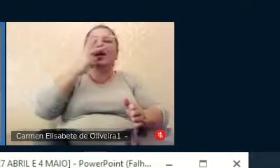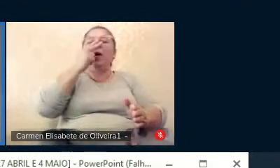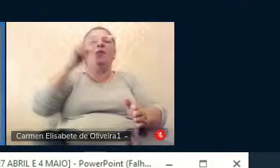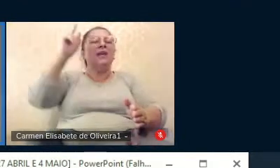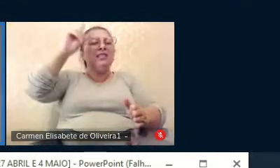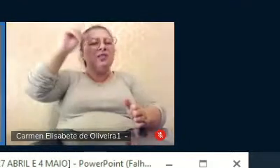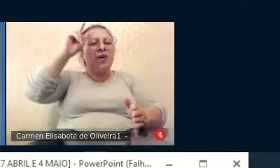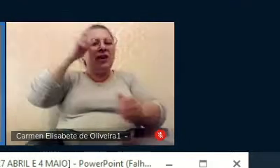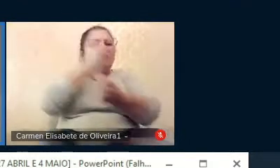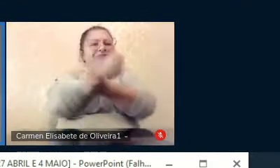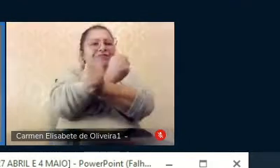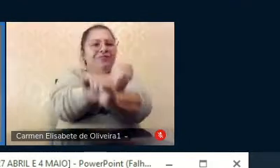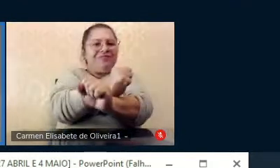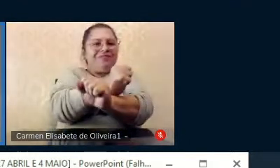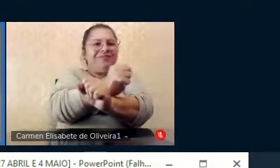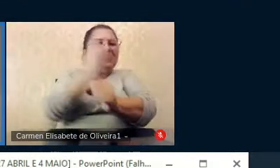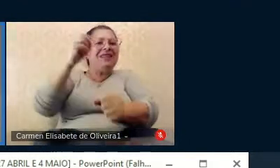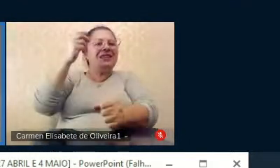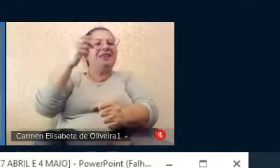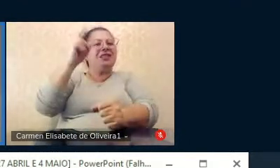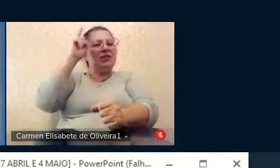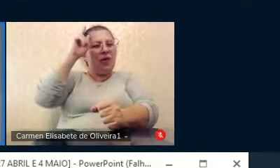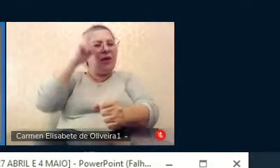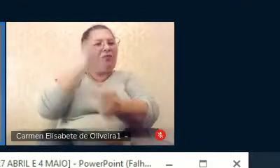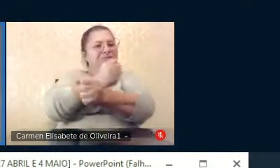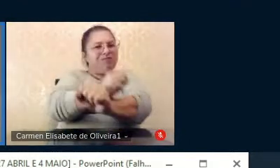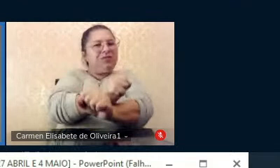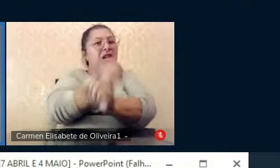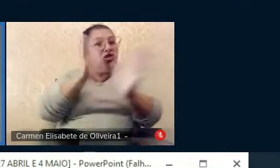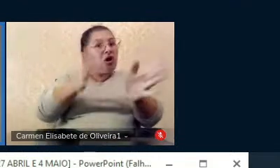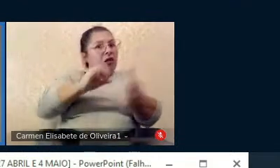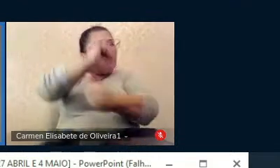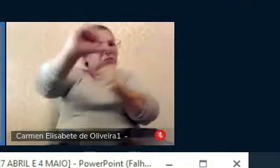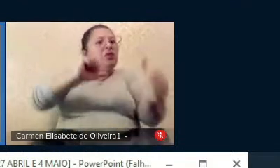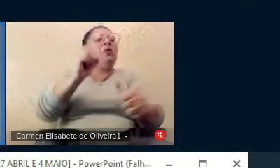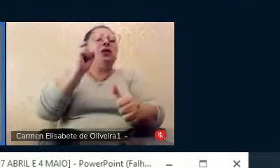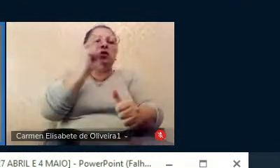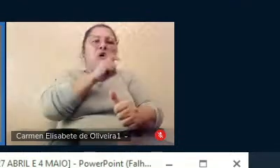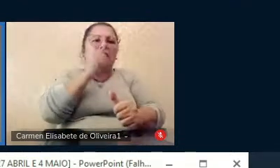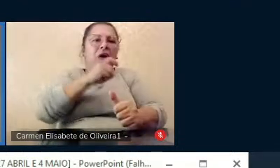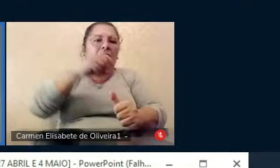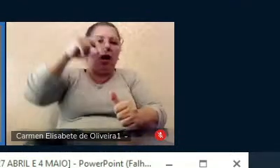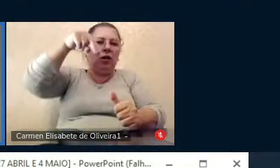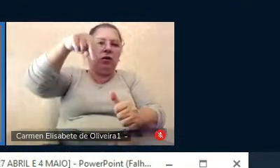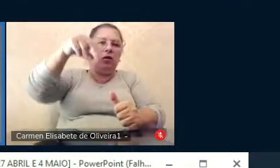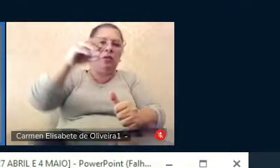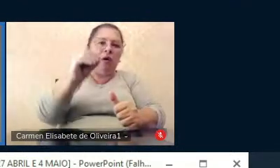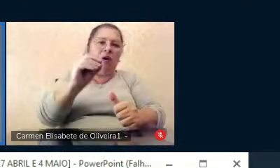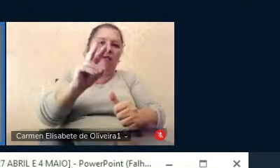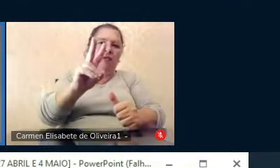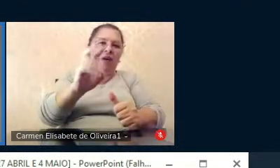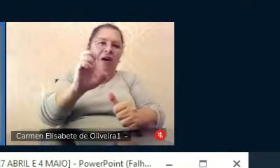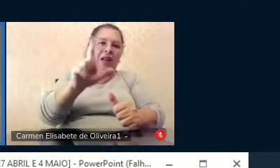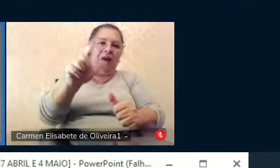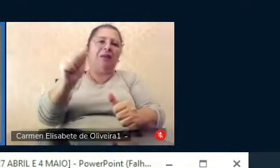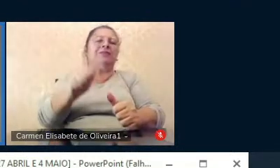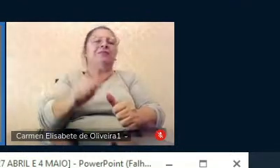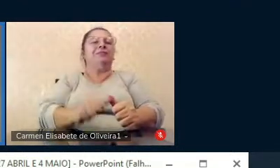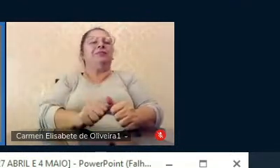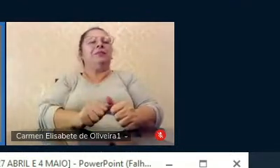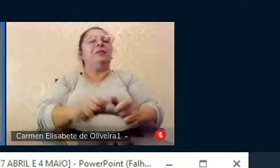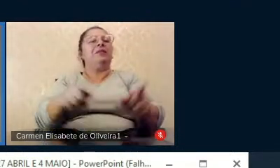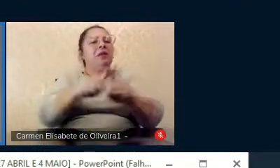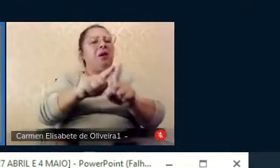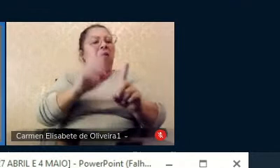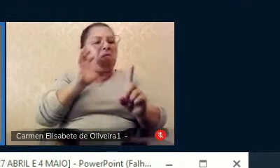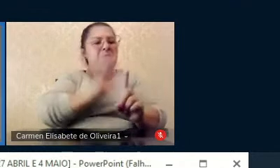história assim que já virou novela também, uma história assim bem de bastante opressão, né? E temos